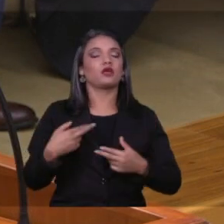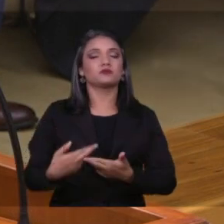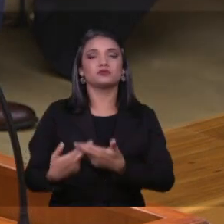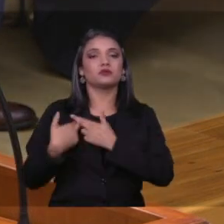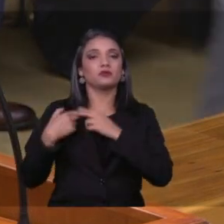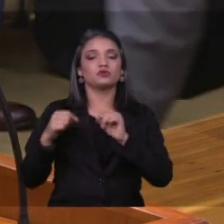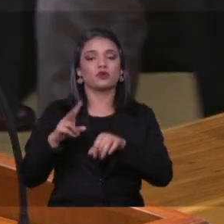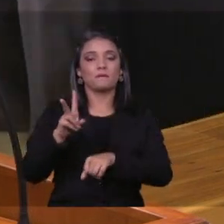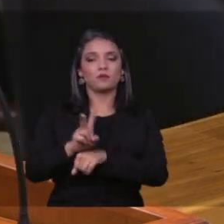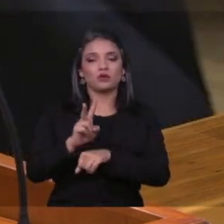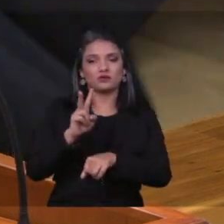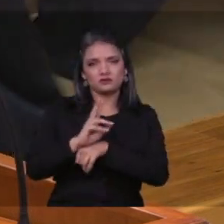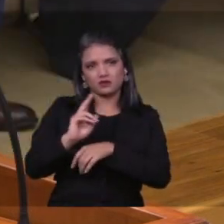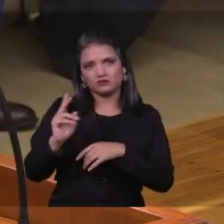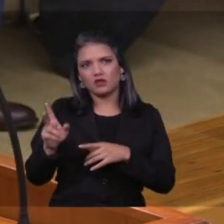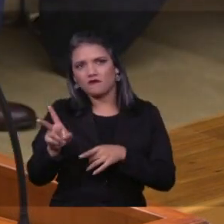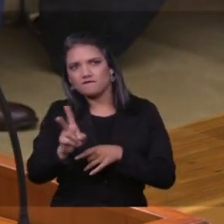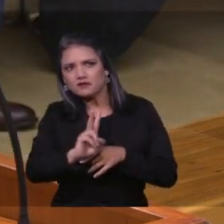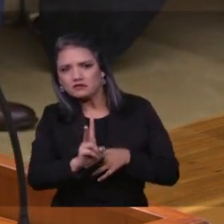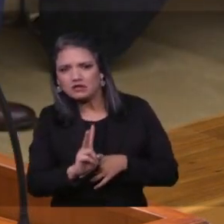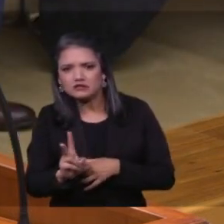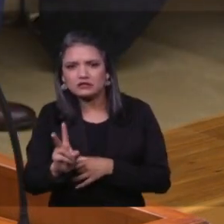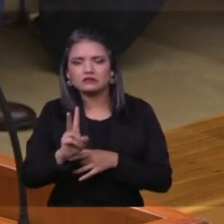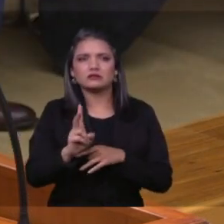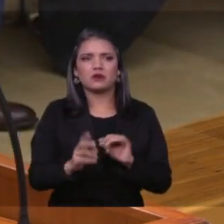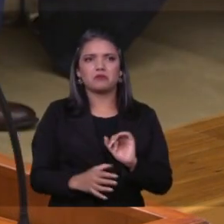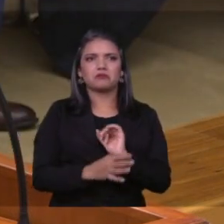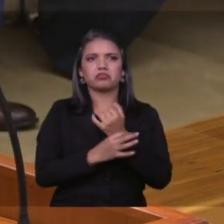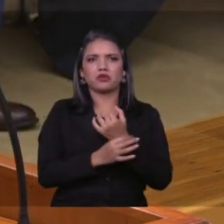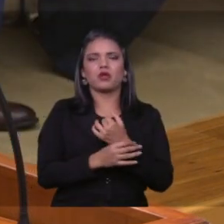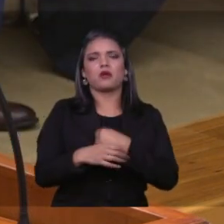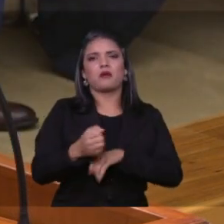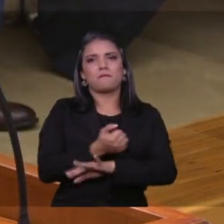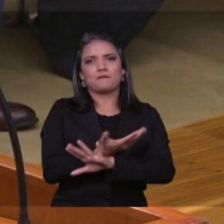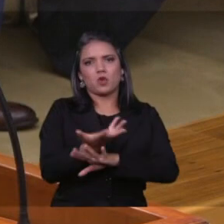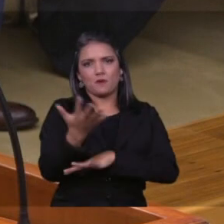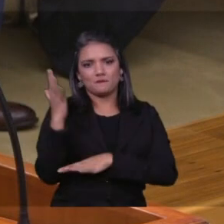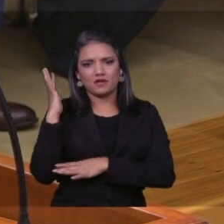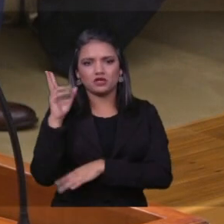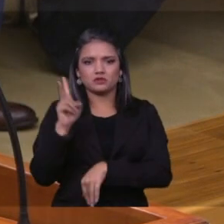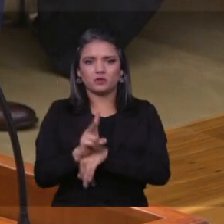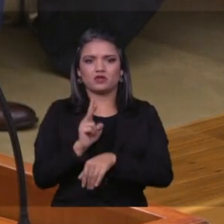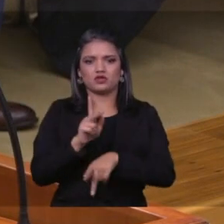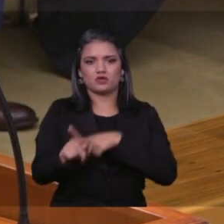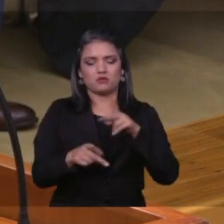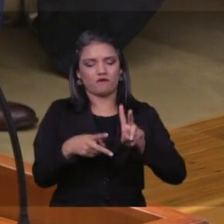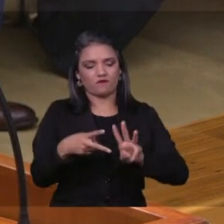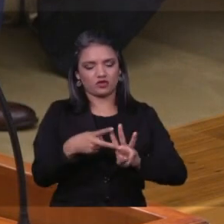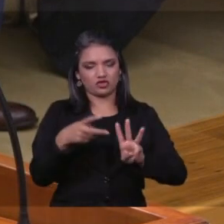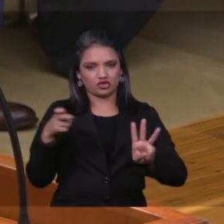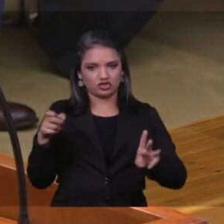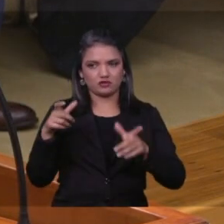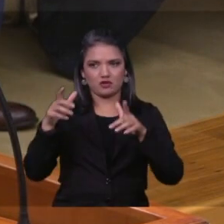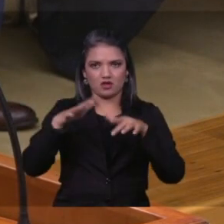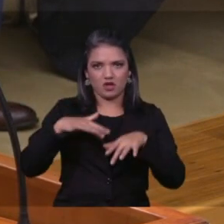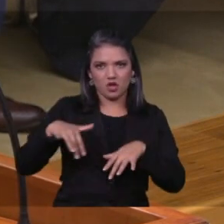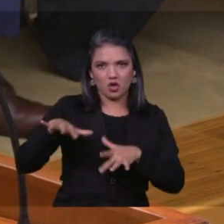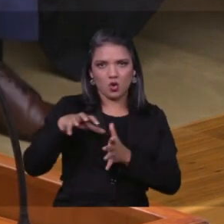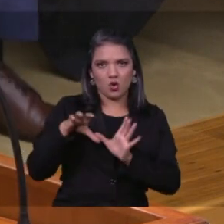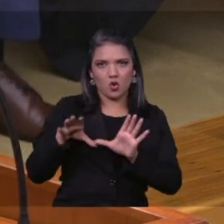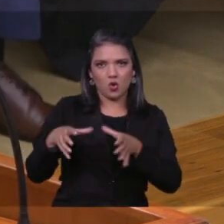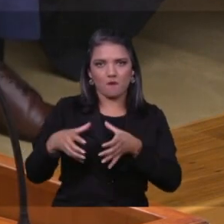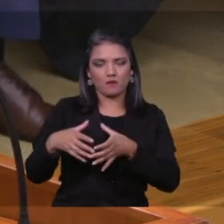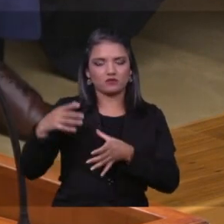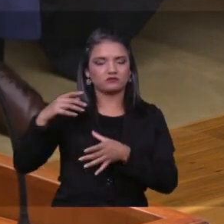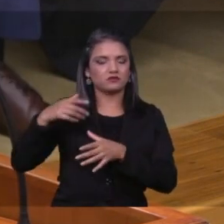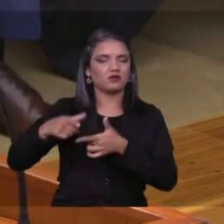e conservação do meio ambiente e de proteção aos povos indígenas e comunidades tradicionais. Ao fundo da imagem, advogados sentados na plateia. Os requerentes enfatizam, excelências, a